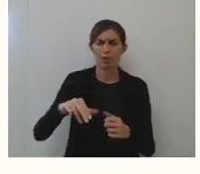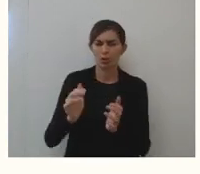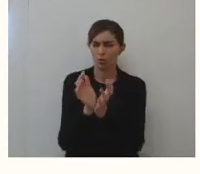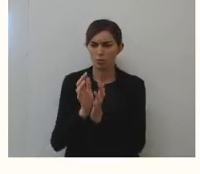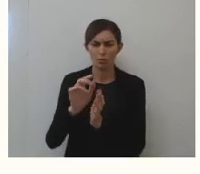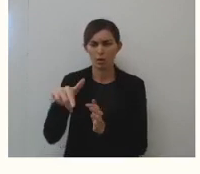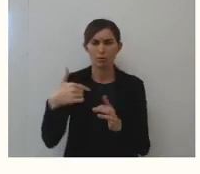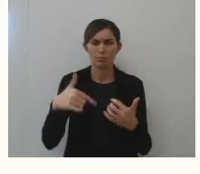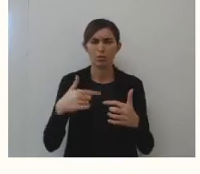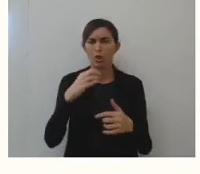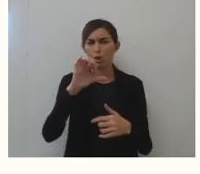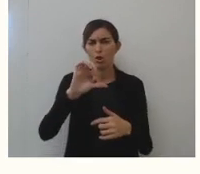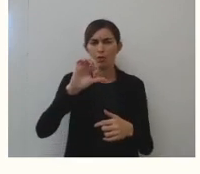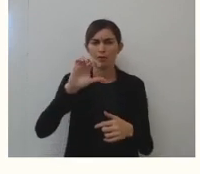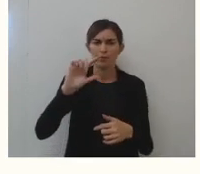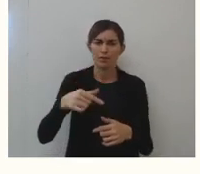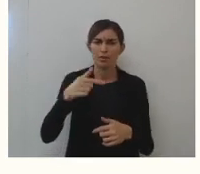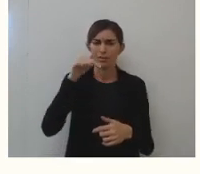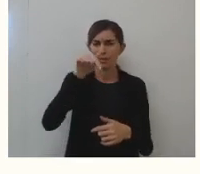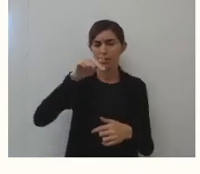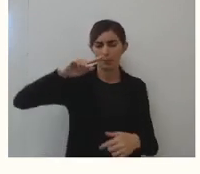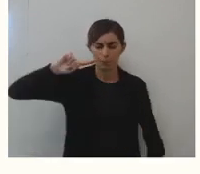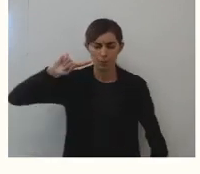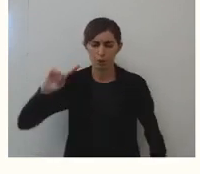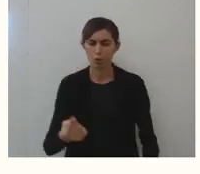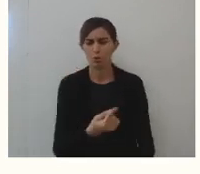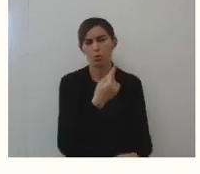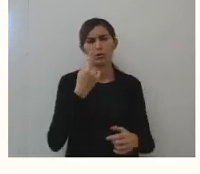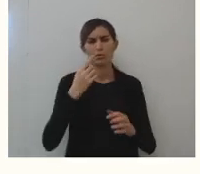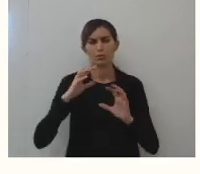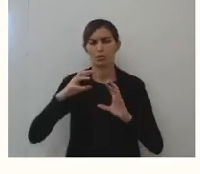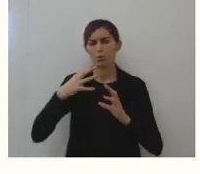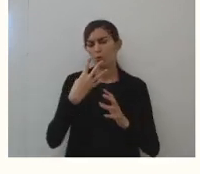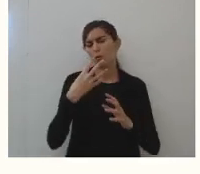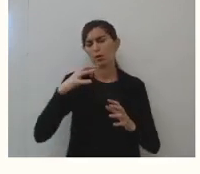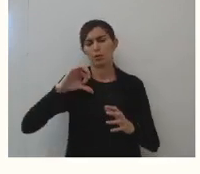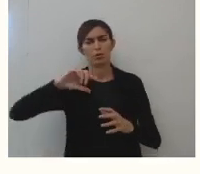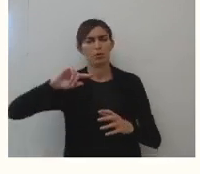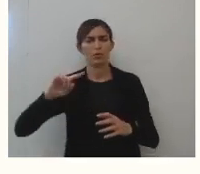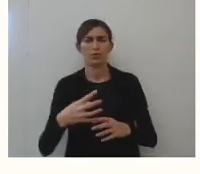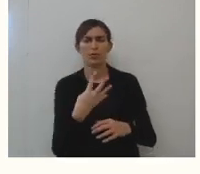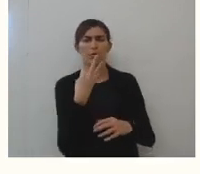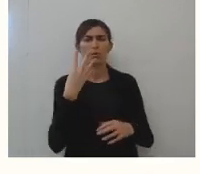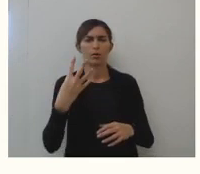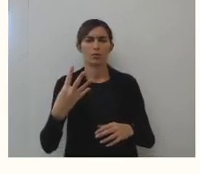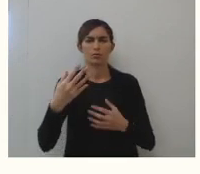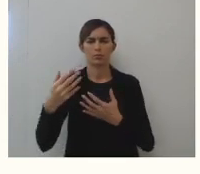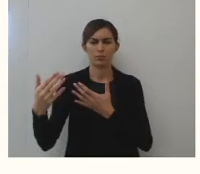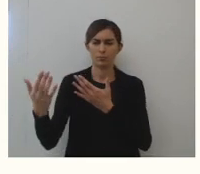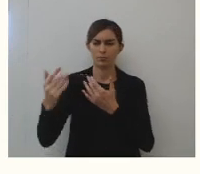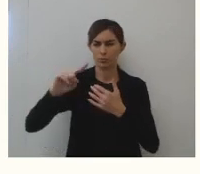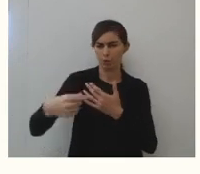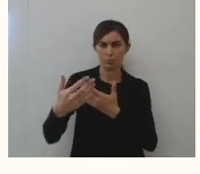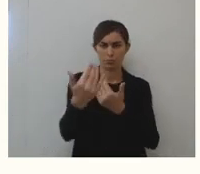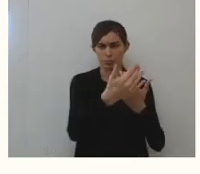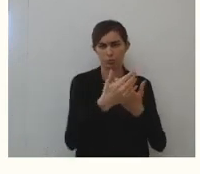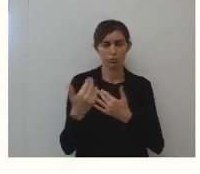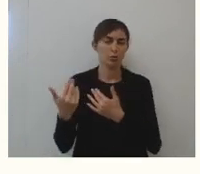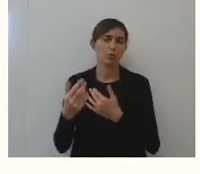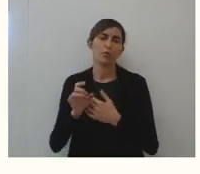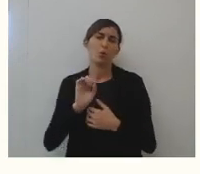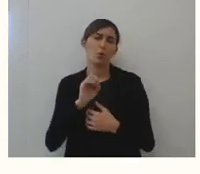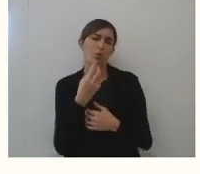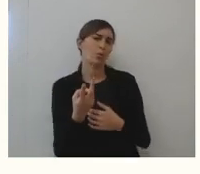eram 9,7 milhões no universo de 49,4 milhões de jovens. Ou